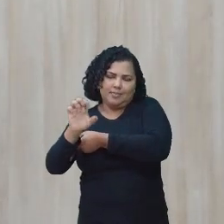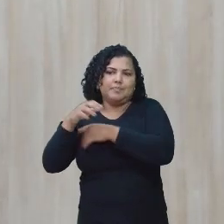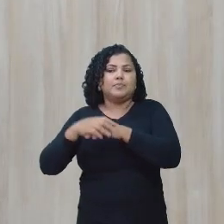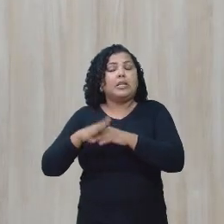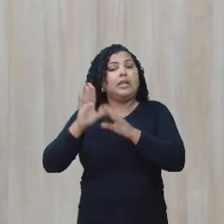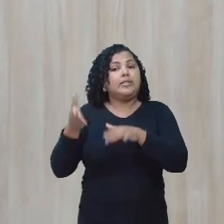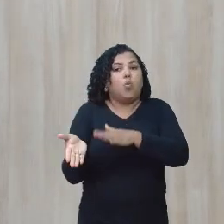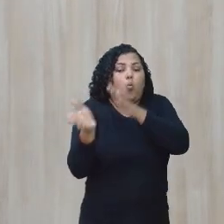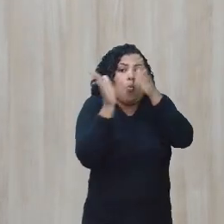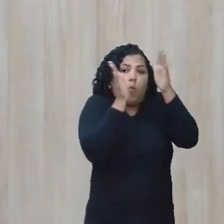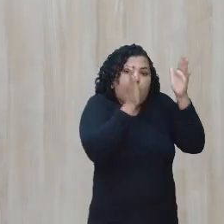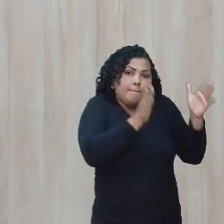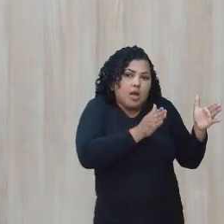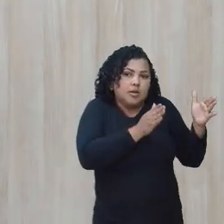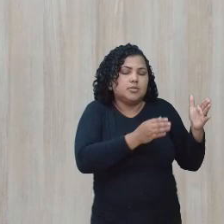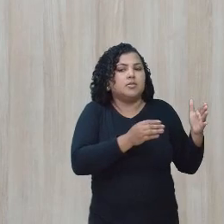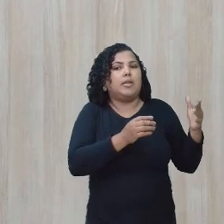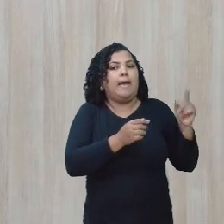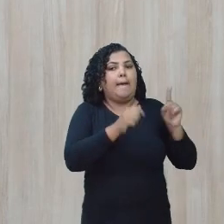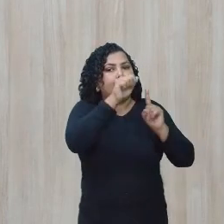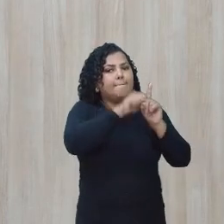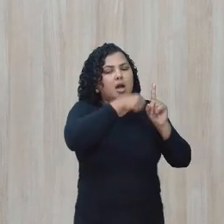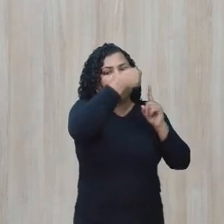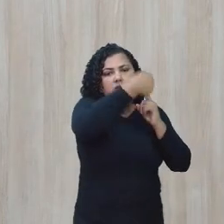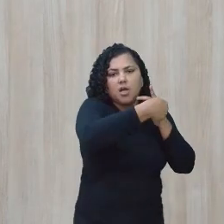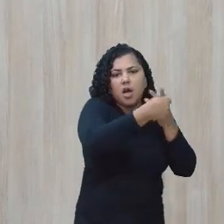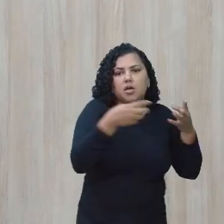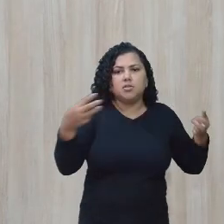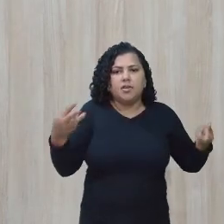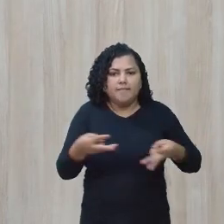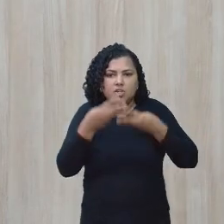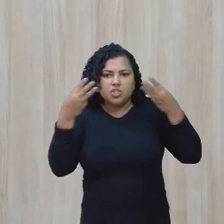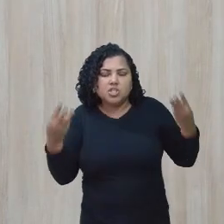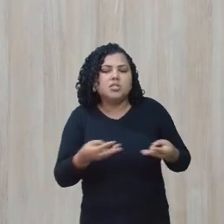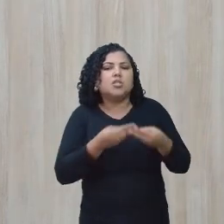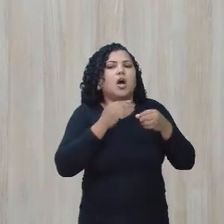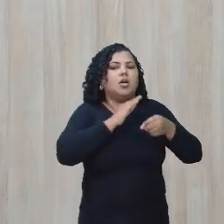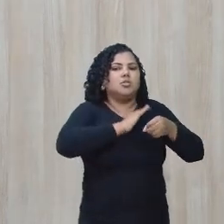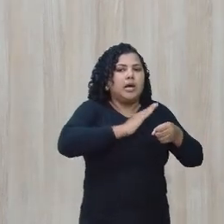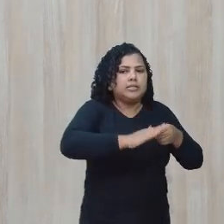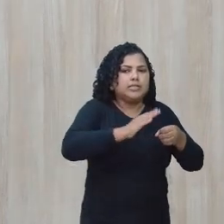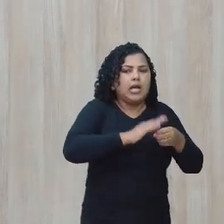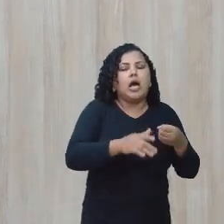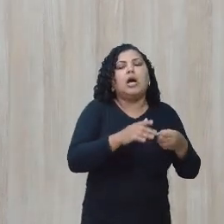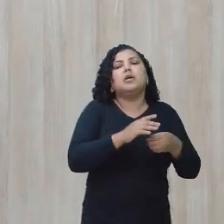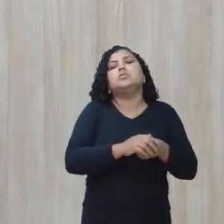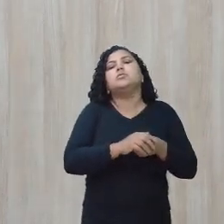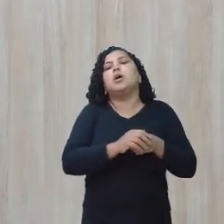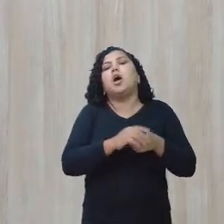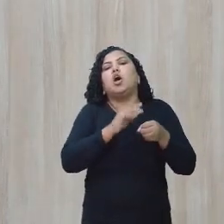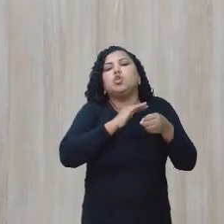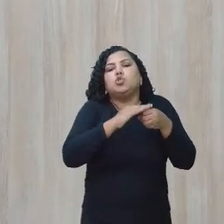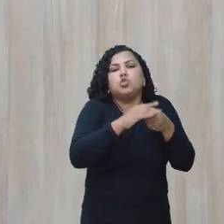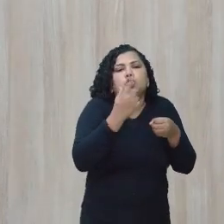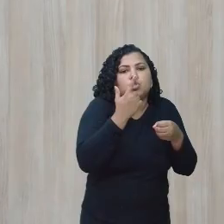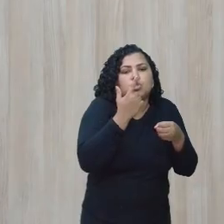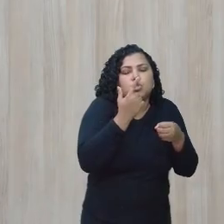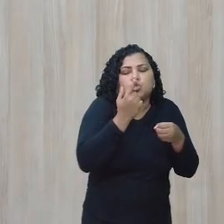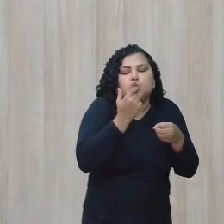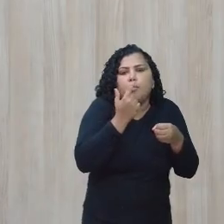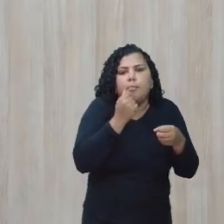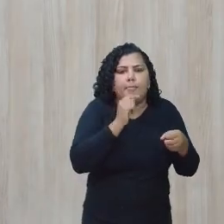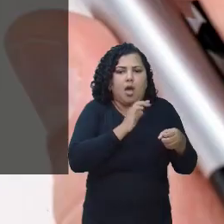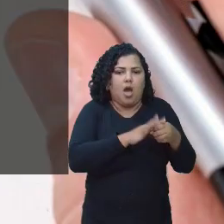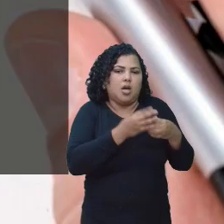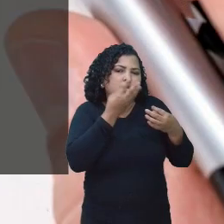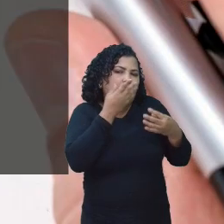os contáveis, banana, vegetais, batatas, tomate, que eu errei aqui a digitação, sugars, que aliás é